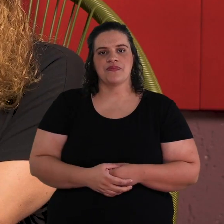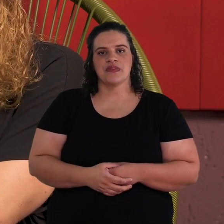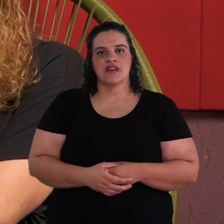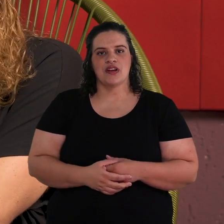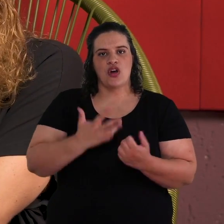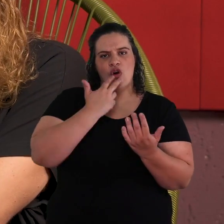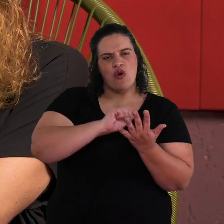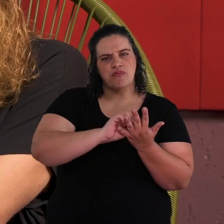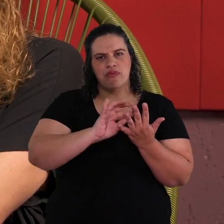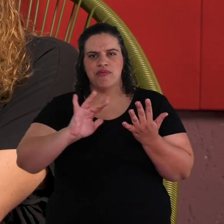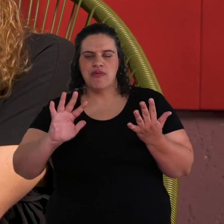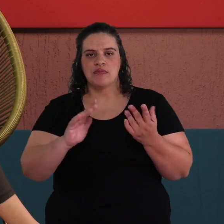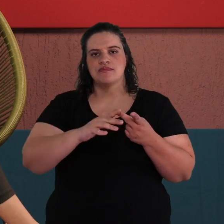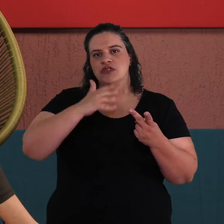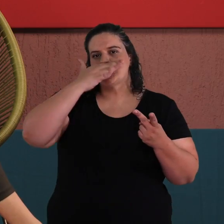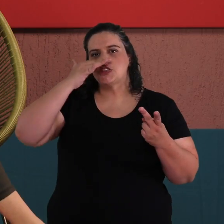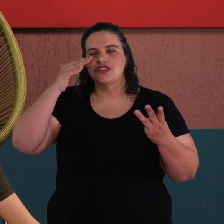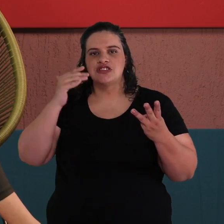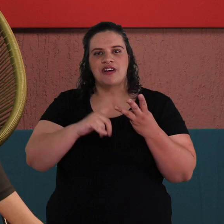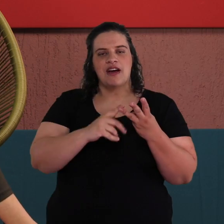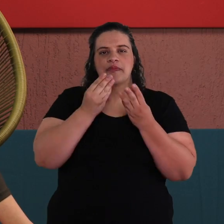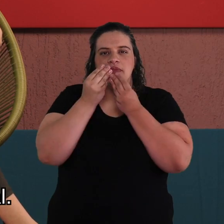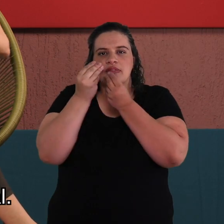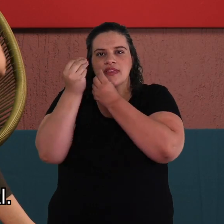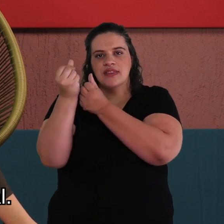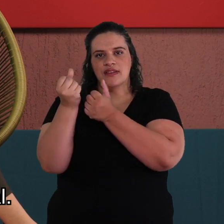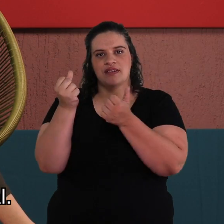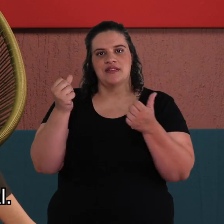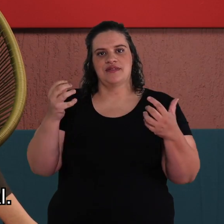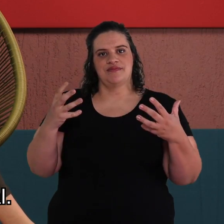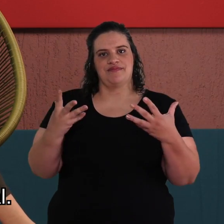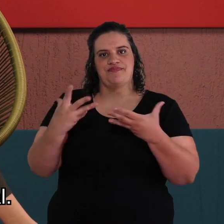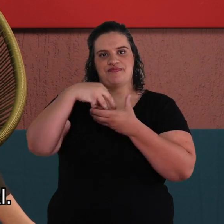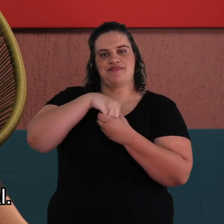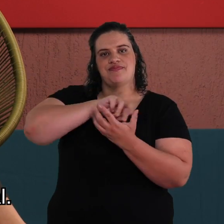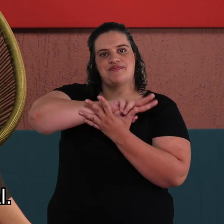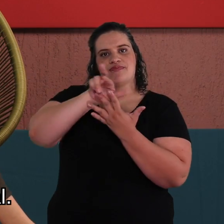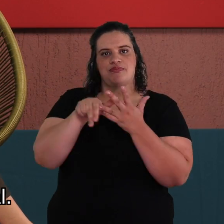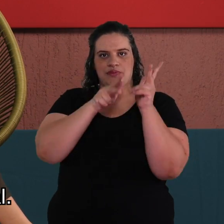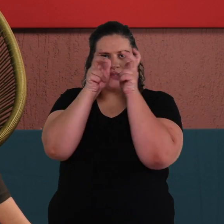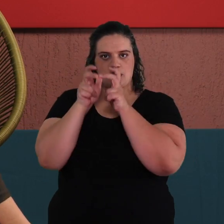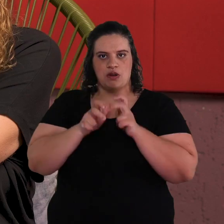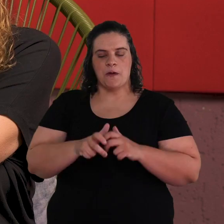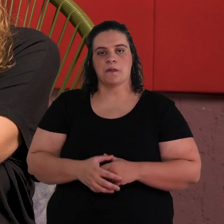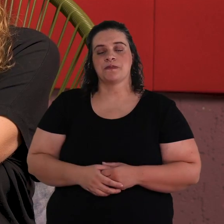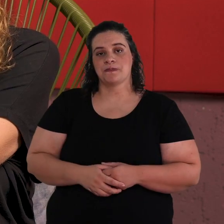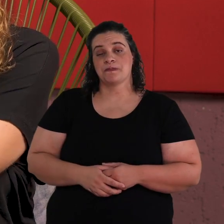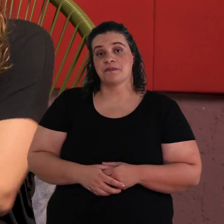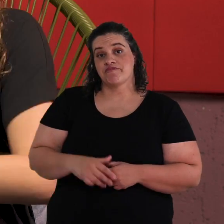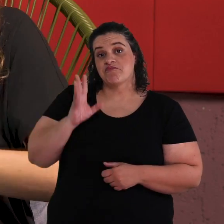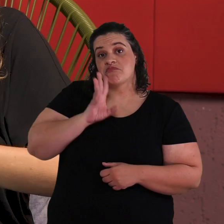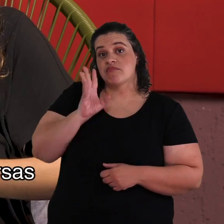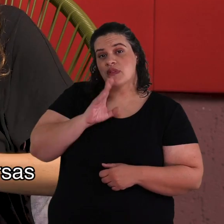relações cromáticas, olfativas e do paladar começam a se encontrar nessa abordagem multissensorial. É bem bacana